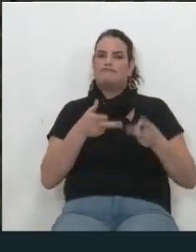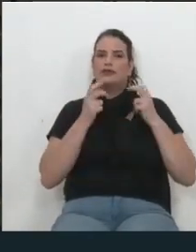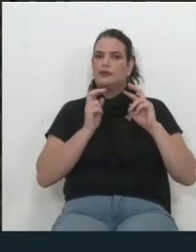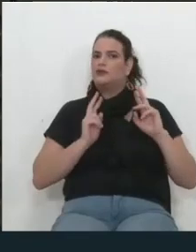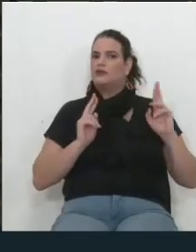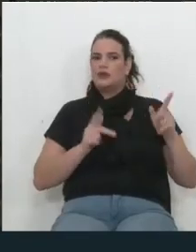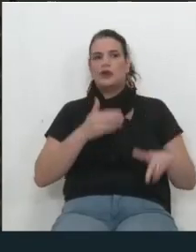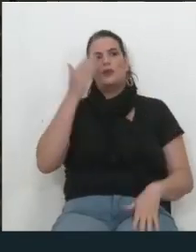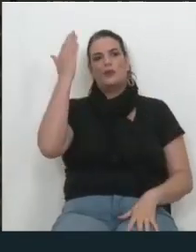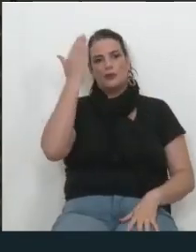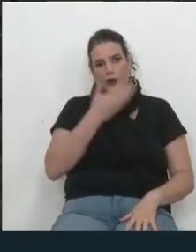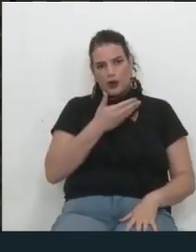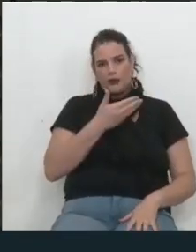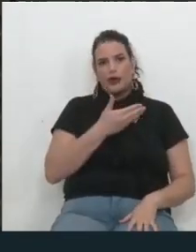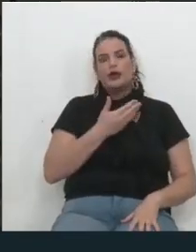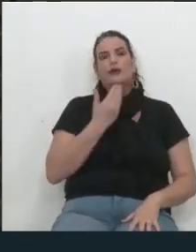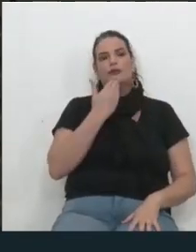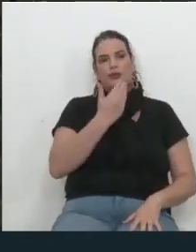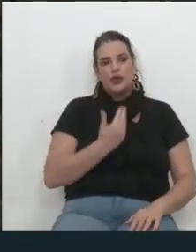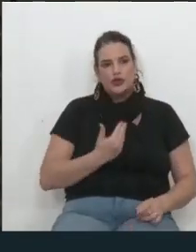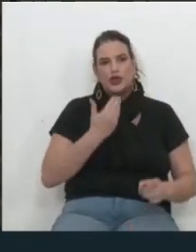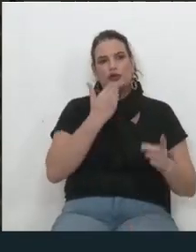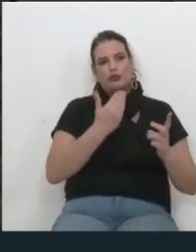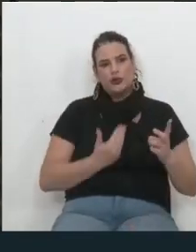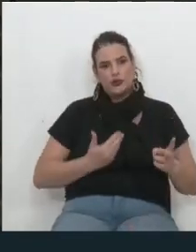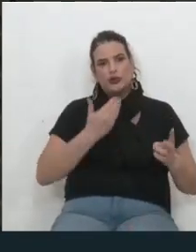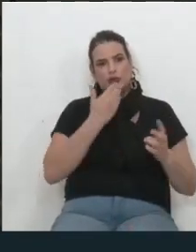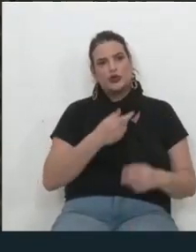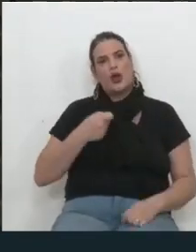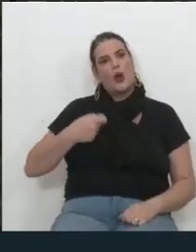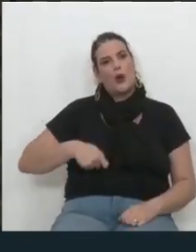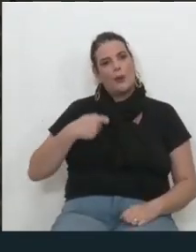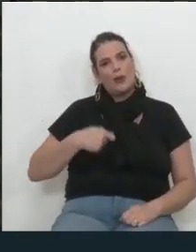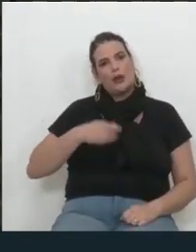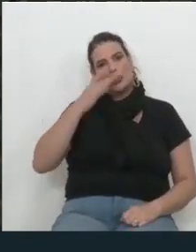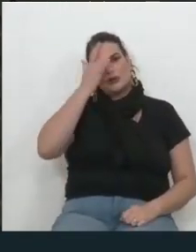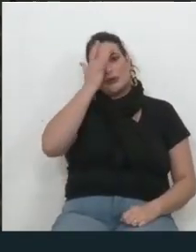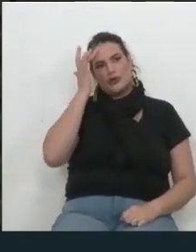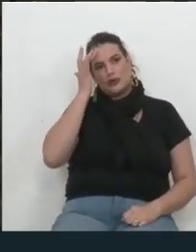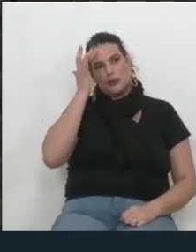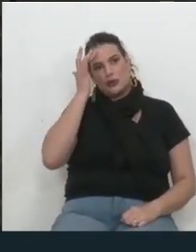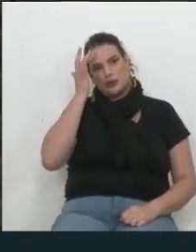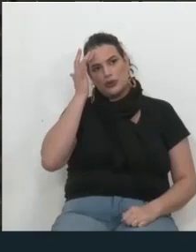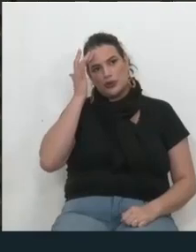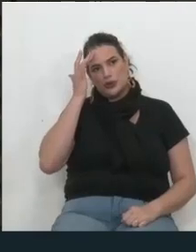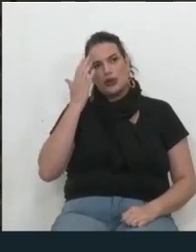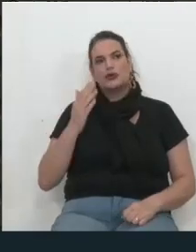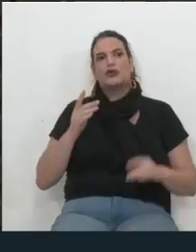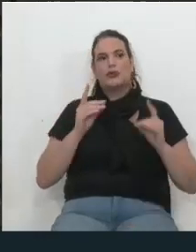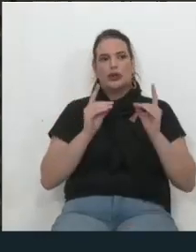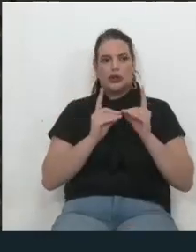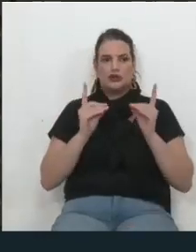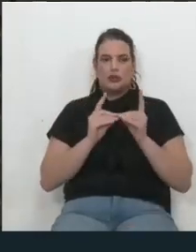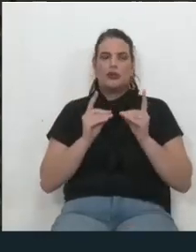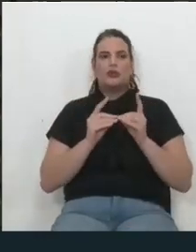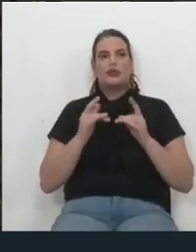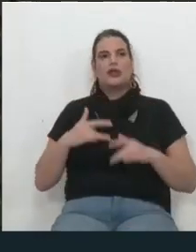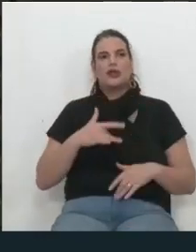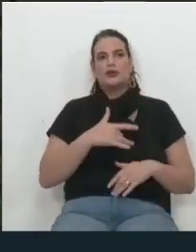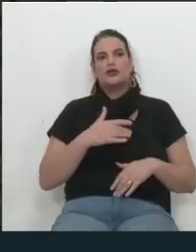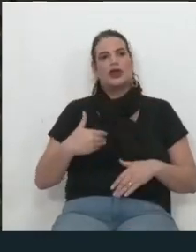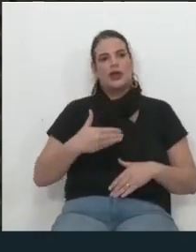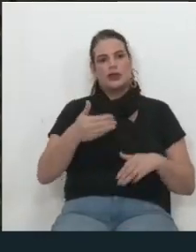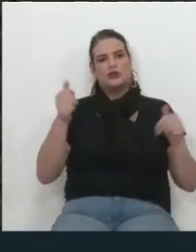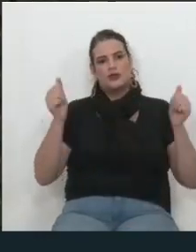prova disso são os requerimentos e mais requerimentos, cobrando providência com relação ao atendimento da saúde, que cada dia está pior.